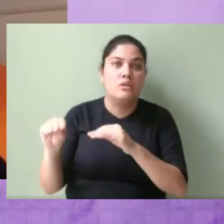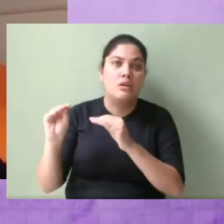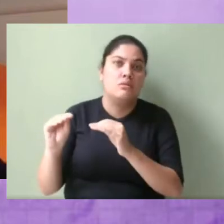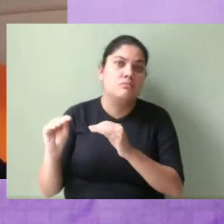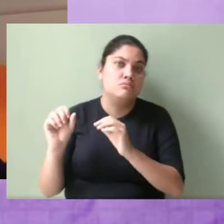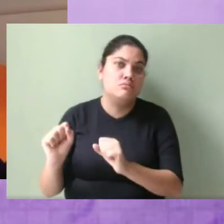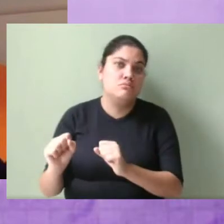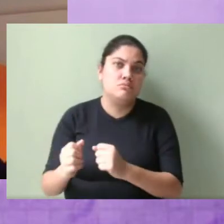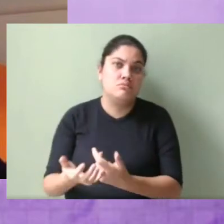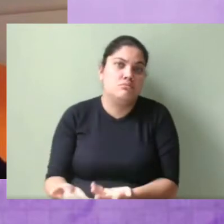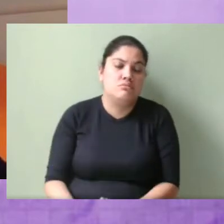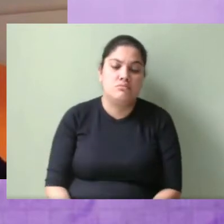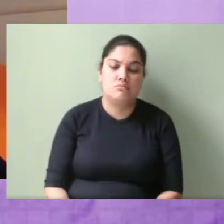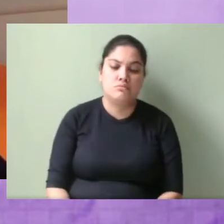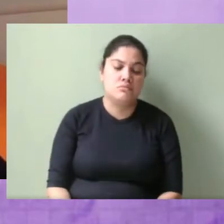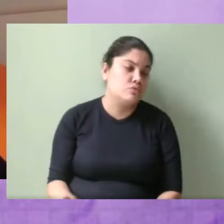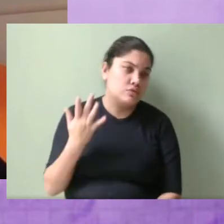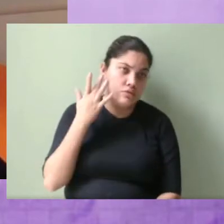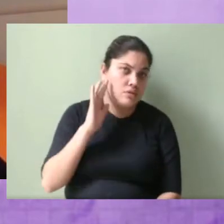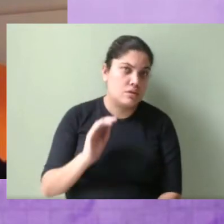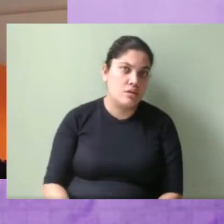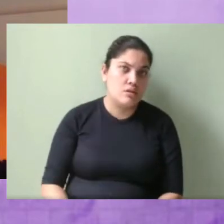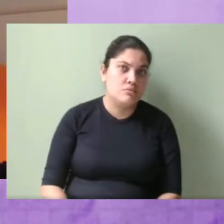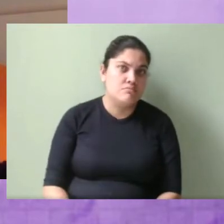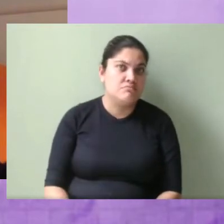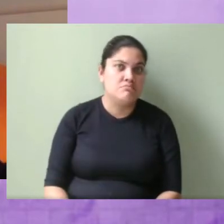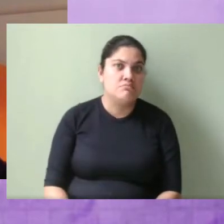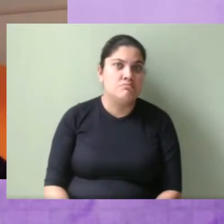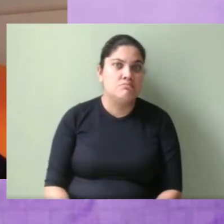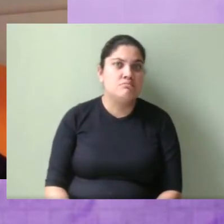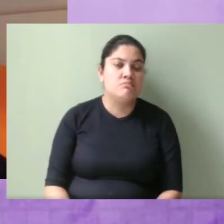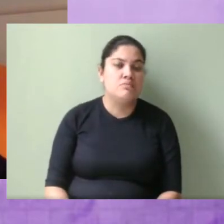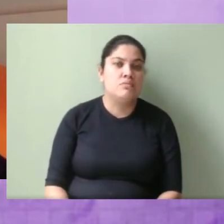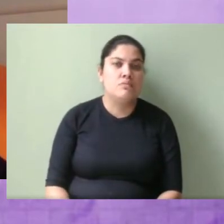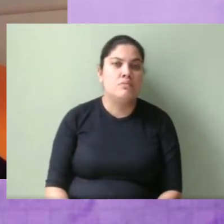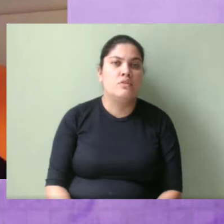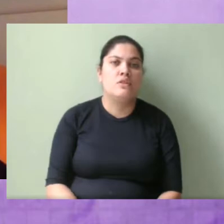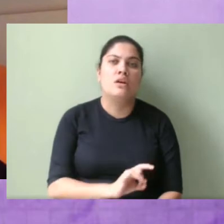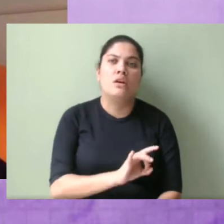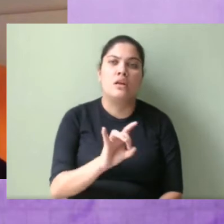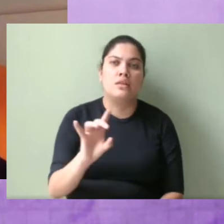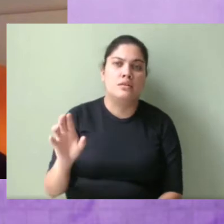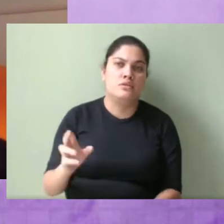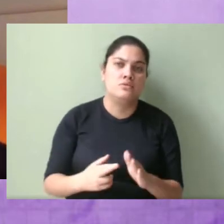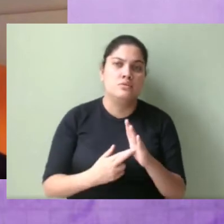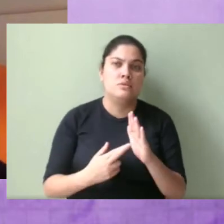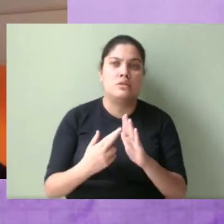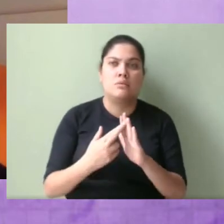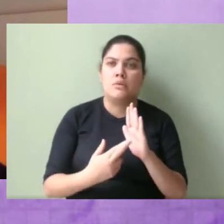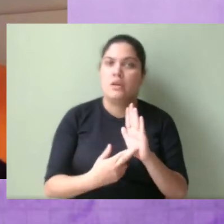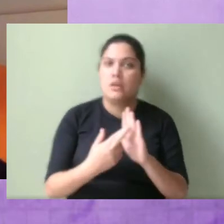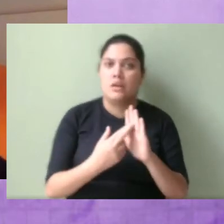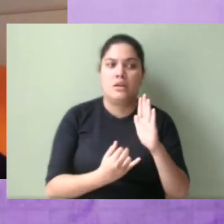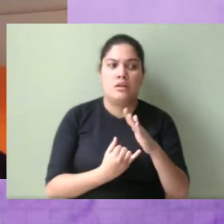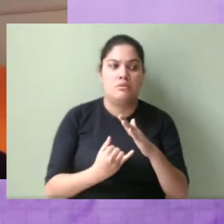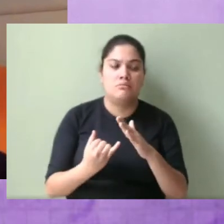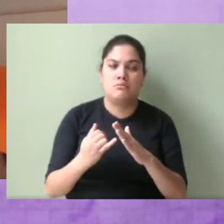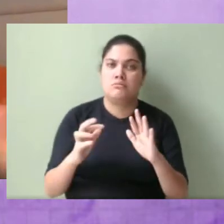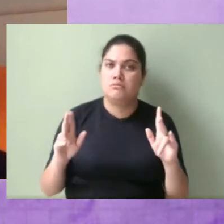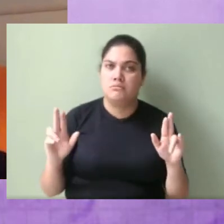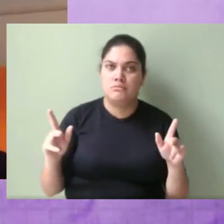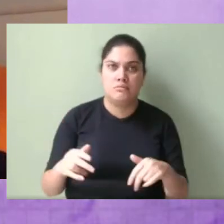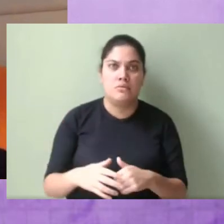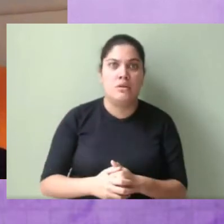saber que tem consequência. E o servidor, apesar de ter essas benesses para poder fazer o melhor, o caráter humano